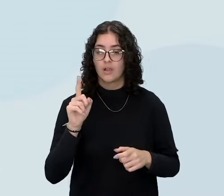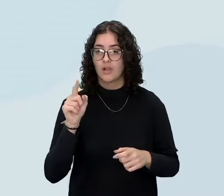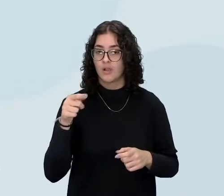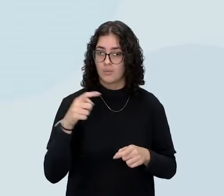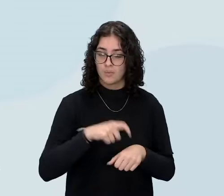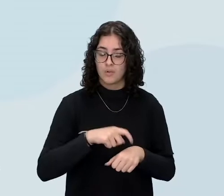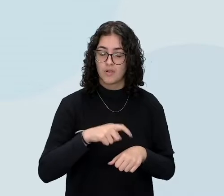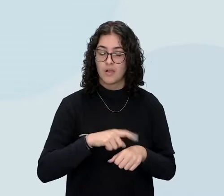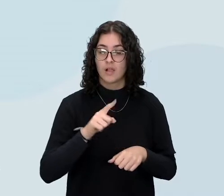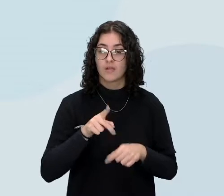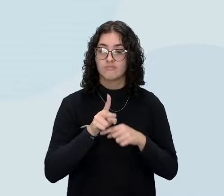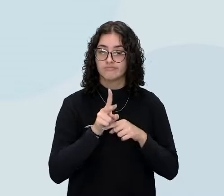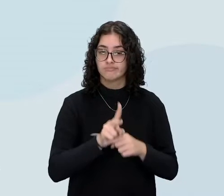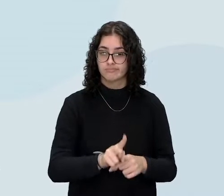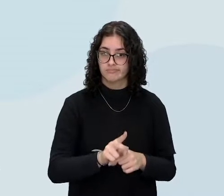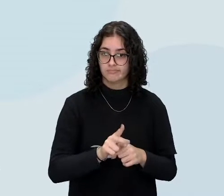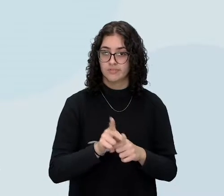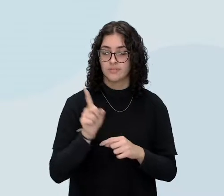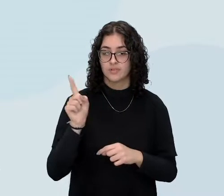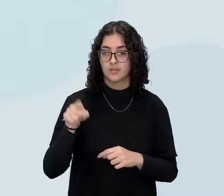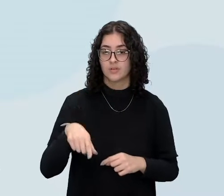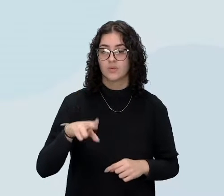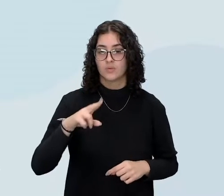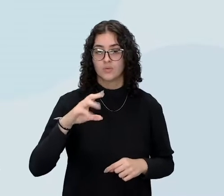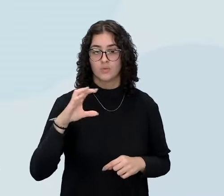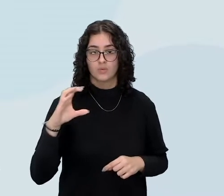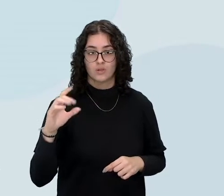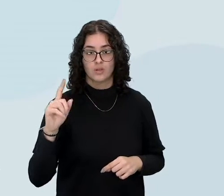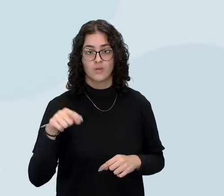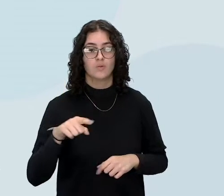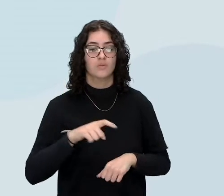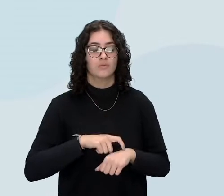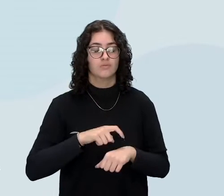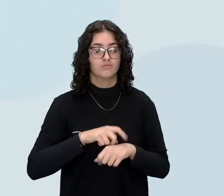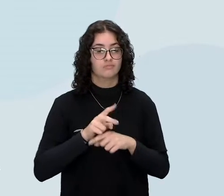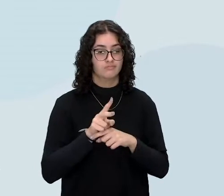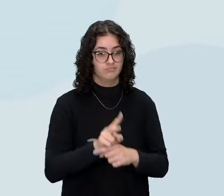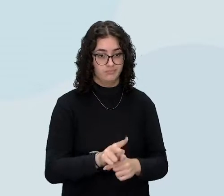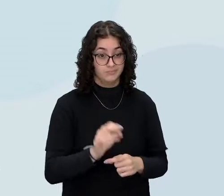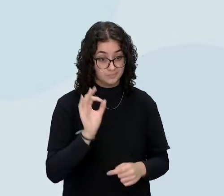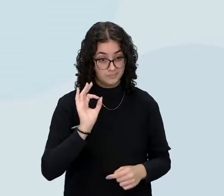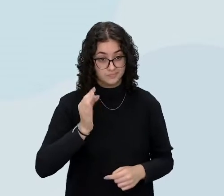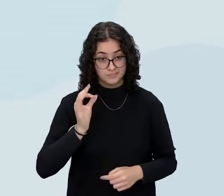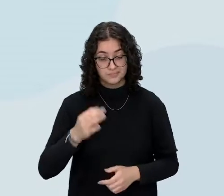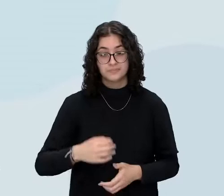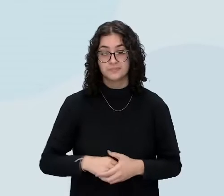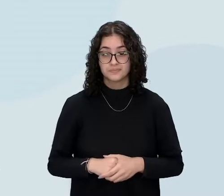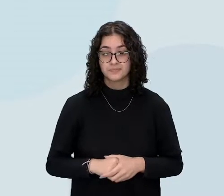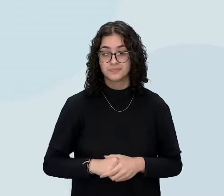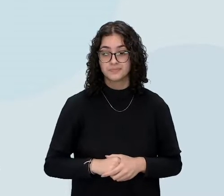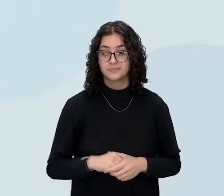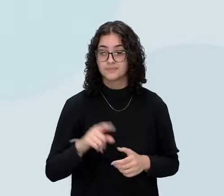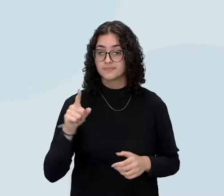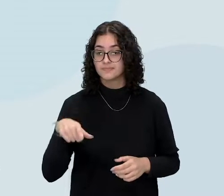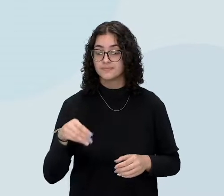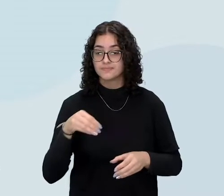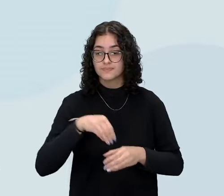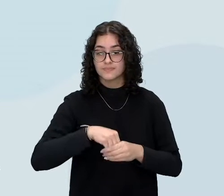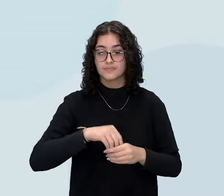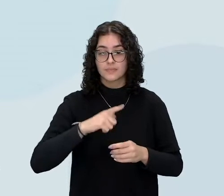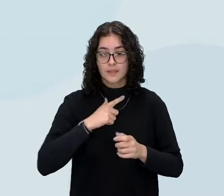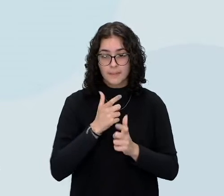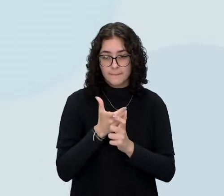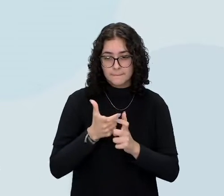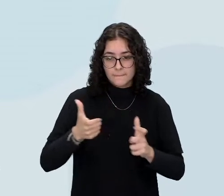momento eu mesma falando UC, já sabe que UC significa unidade de conservação, tá certo? Ela abriga a